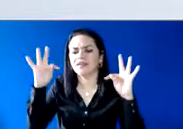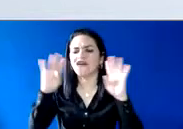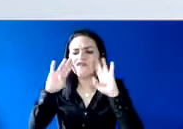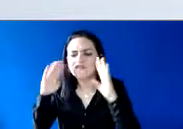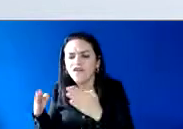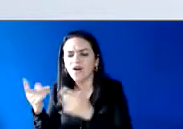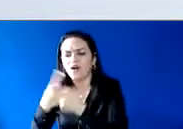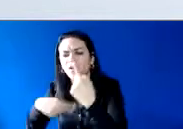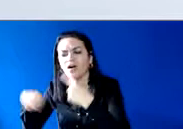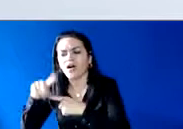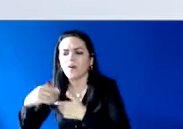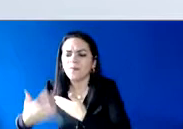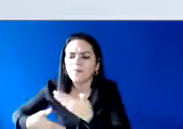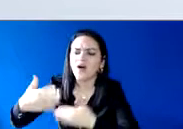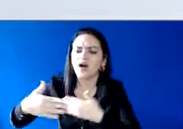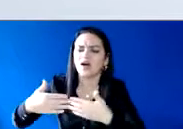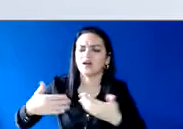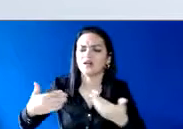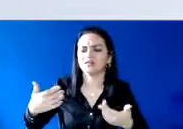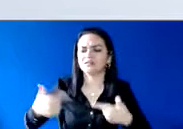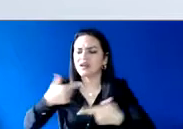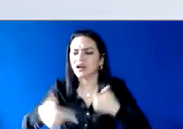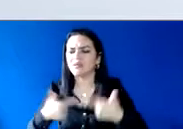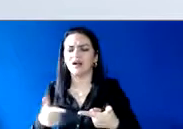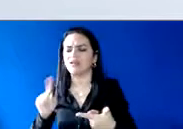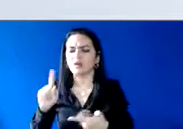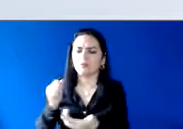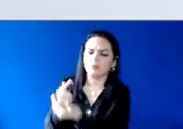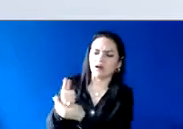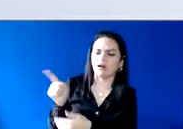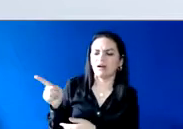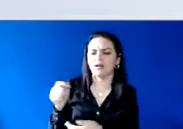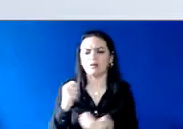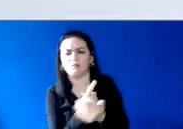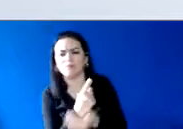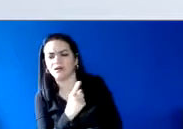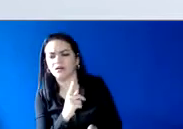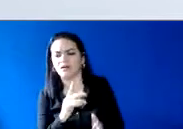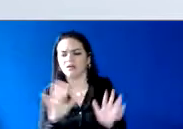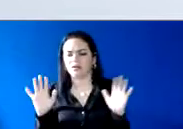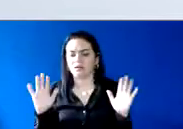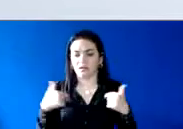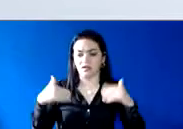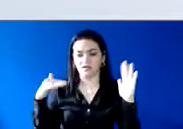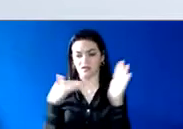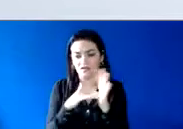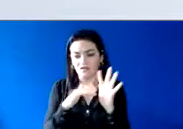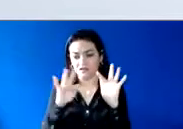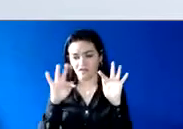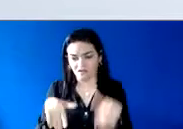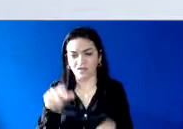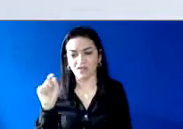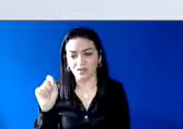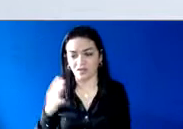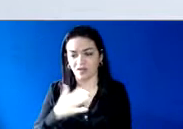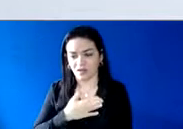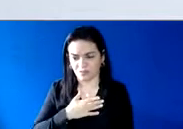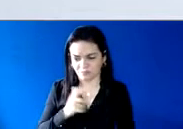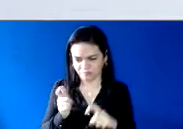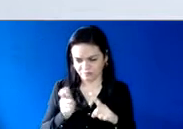aprimoramento dos processos de trabalho e não para comprar isso ou aquilo. Eu vou finalizar dizendo que, apesar de ser